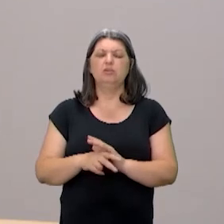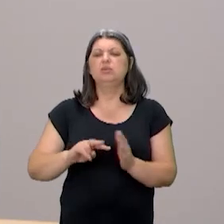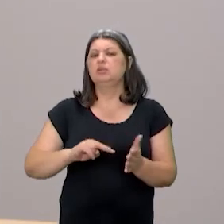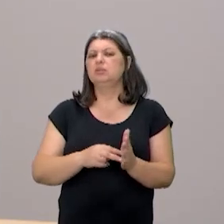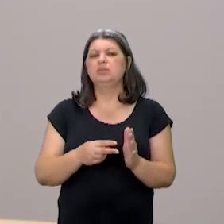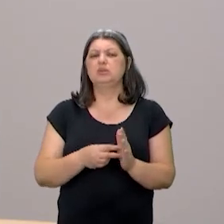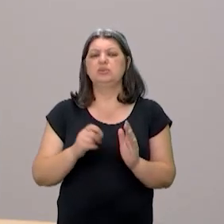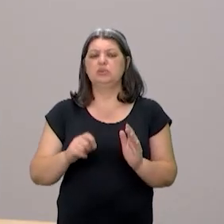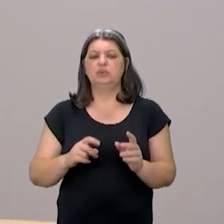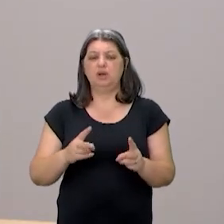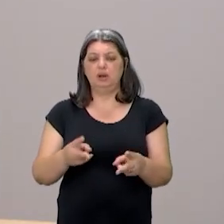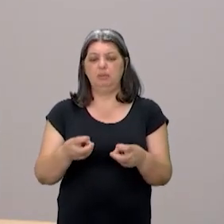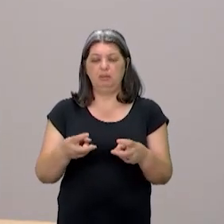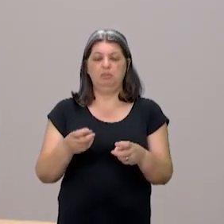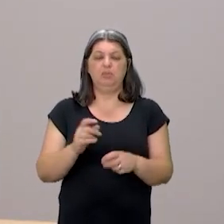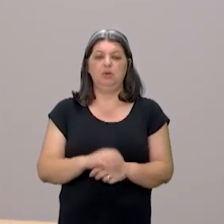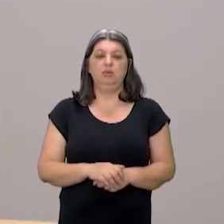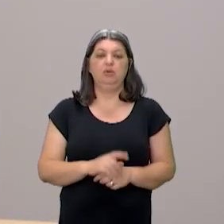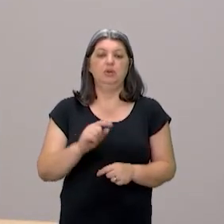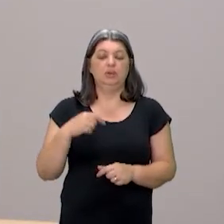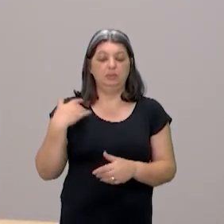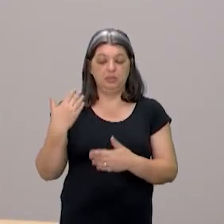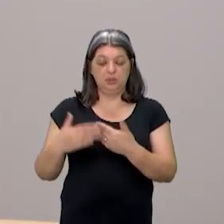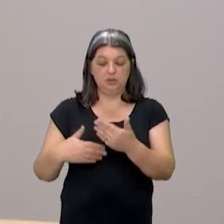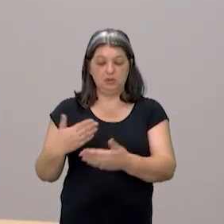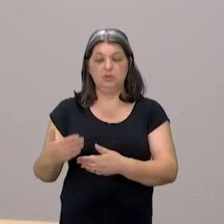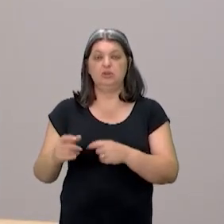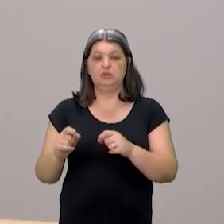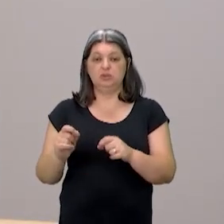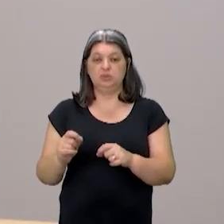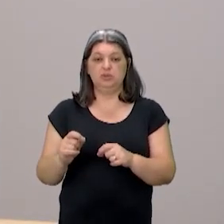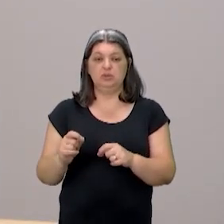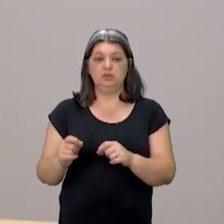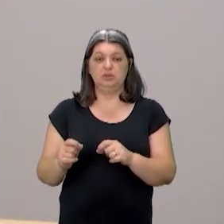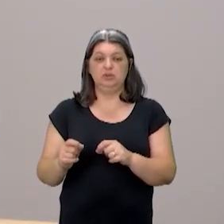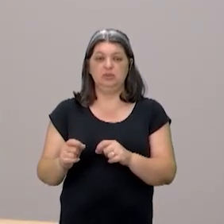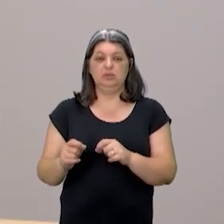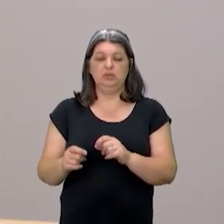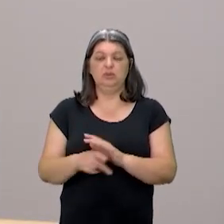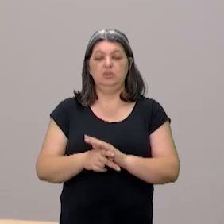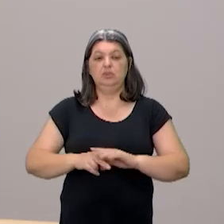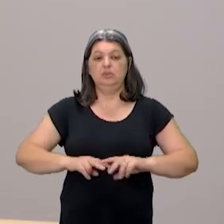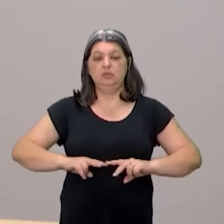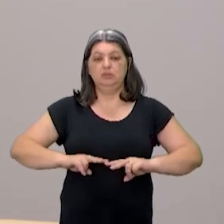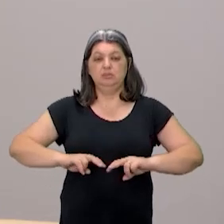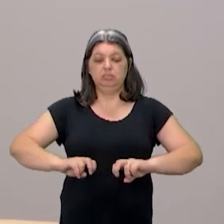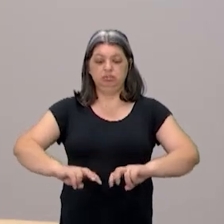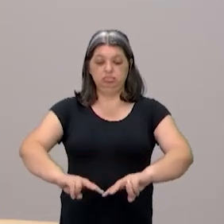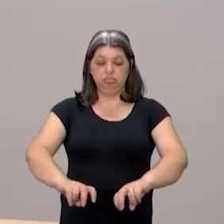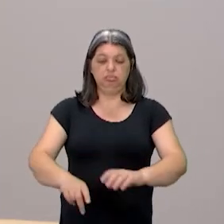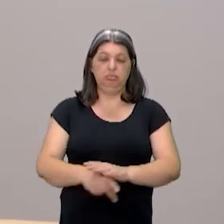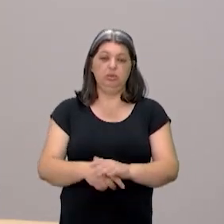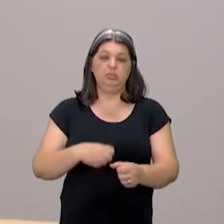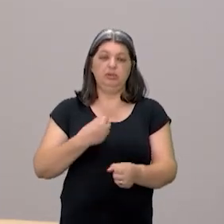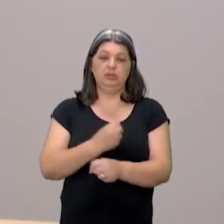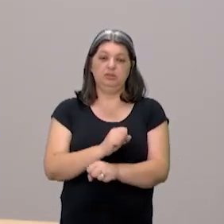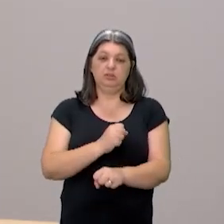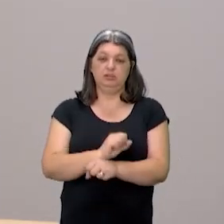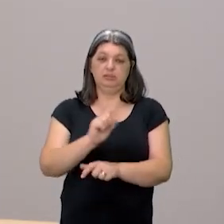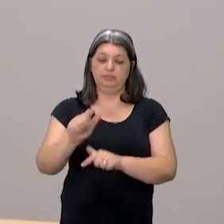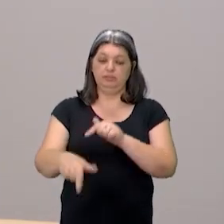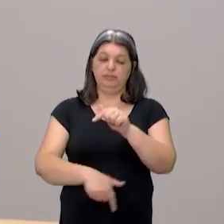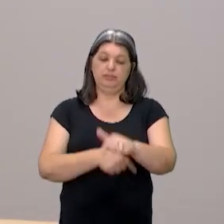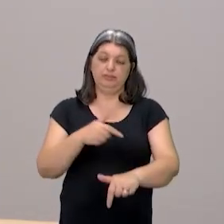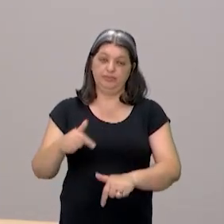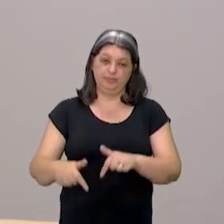a mais-valia? É esse processo que gera, esse processo de exploração do trabalho, que